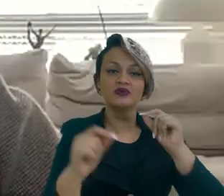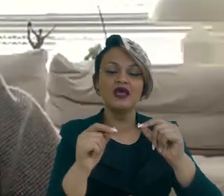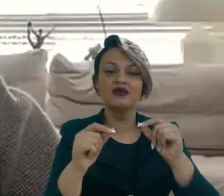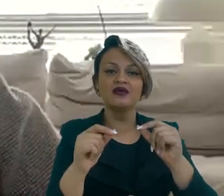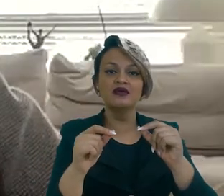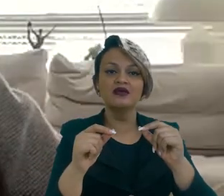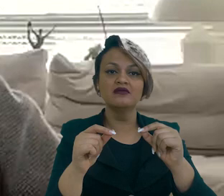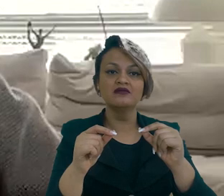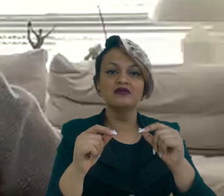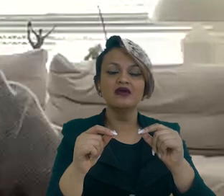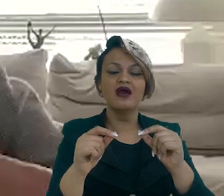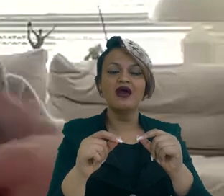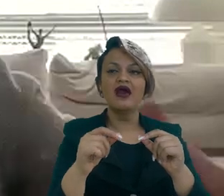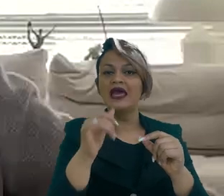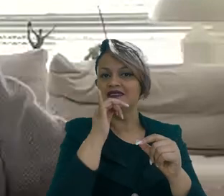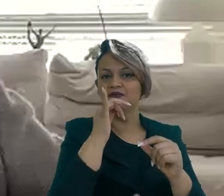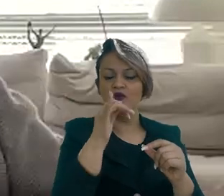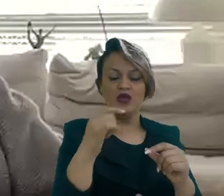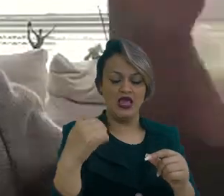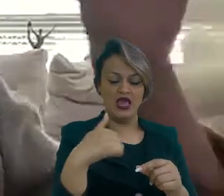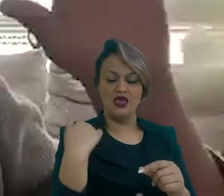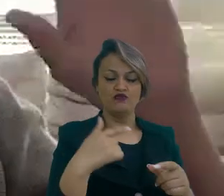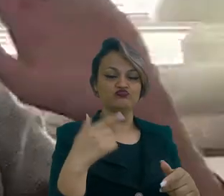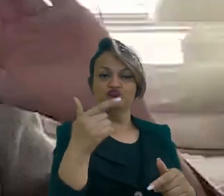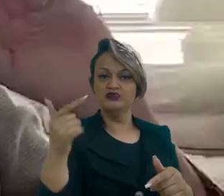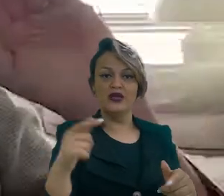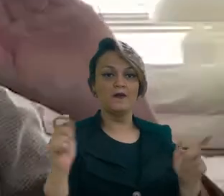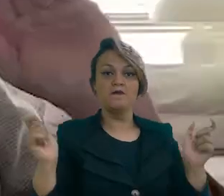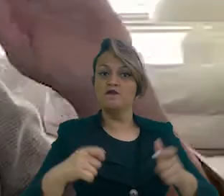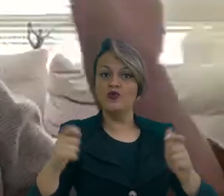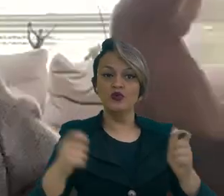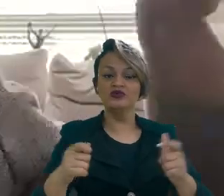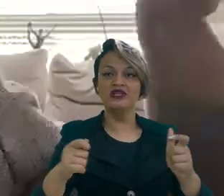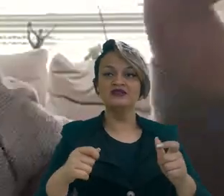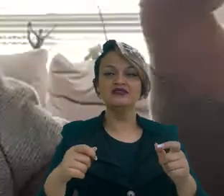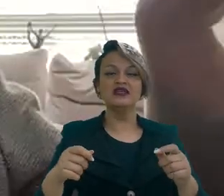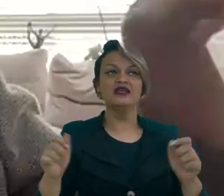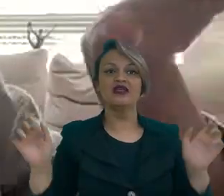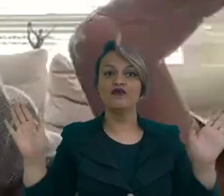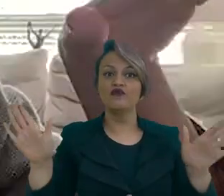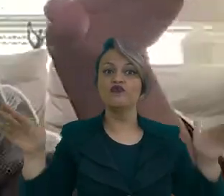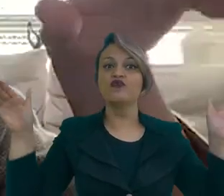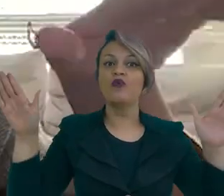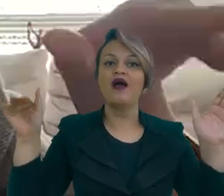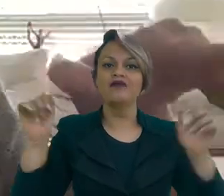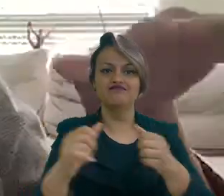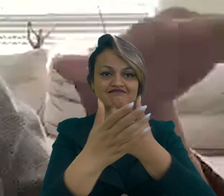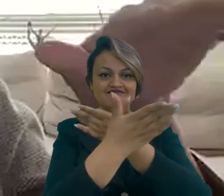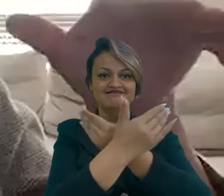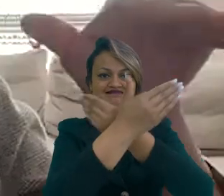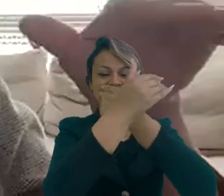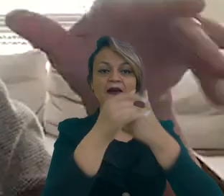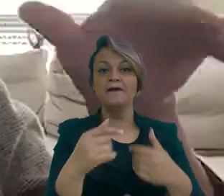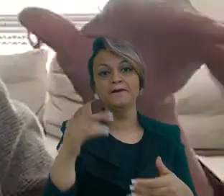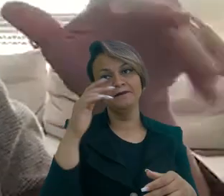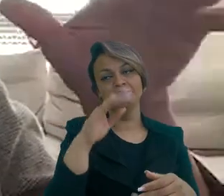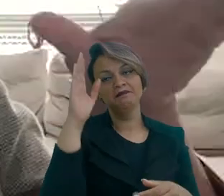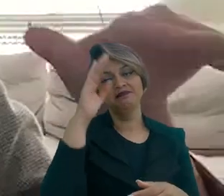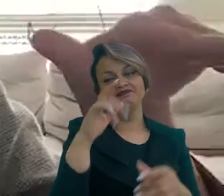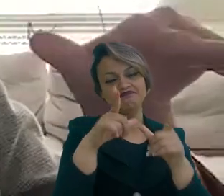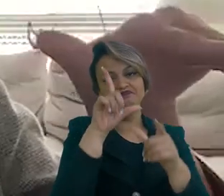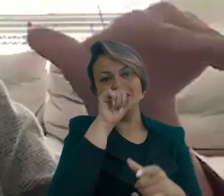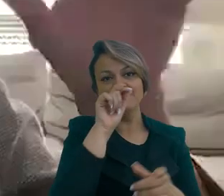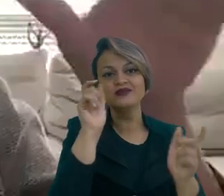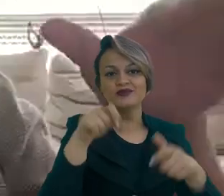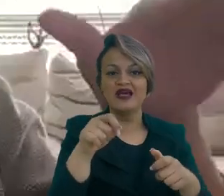nossa humanidade a ambulação por exemplo eu não tenho potência de voar os passarinhos os mais pequenininhos